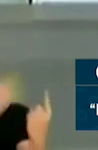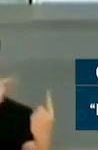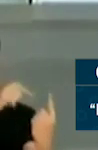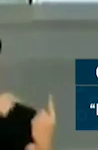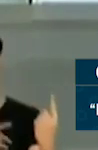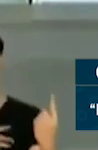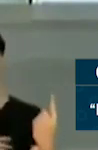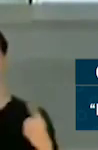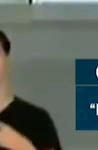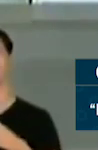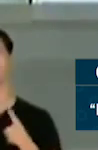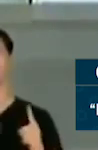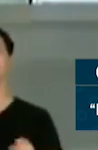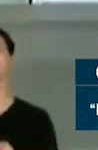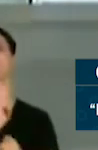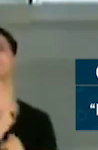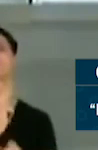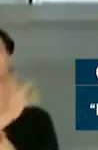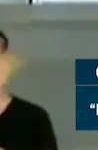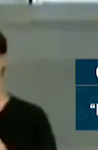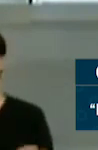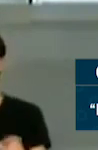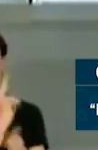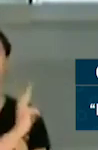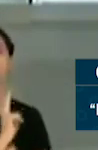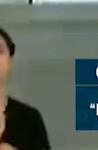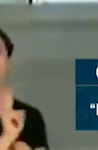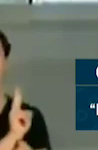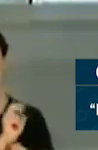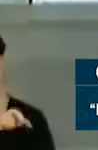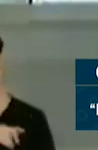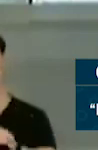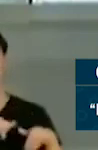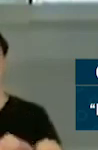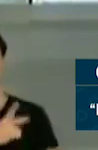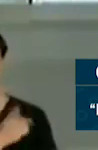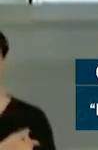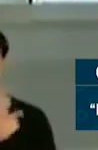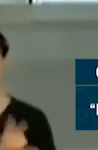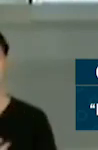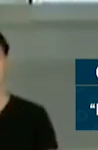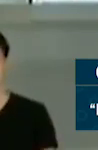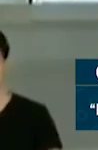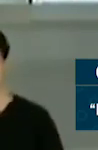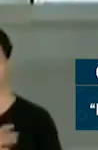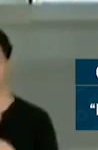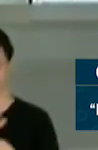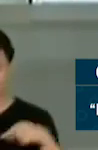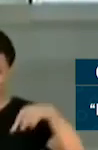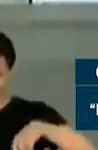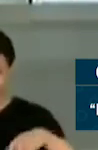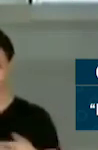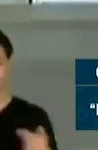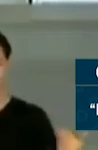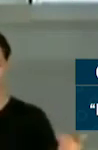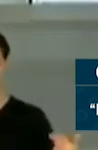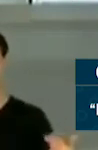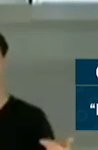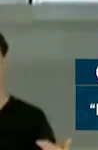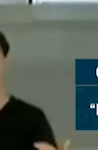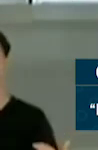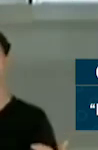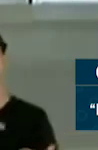intocável perante os apoiadores, porque permanece. Né? Mesmo que a gente mostre aqui, desnude,